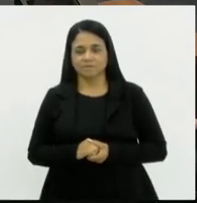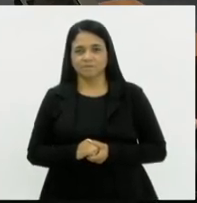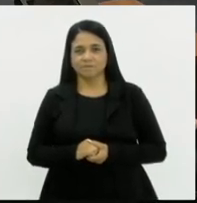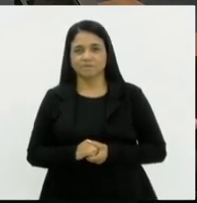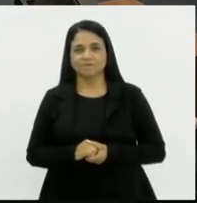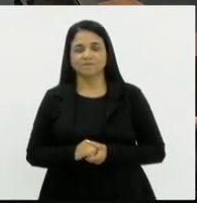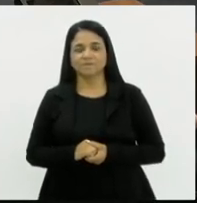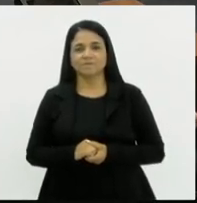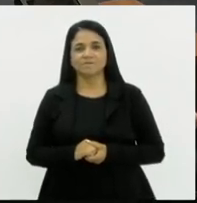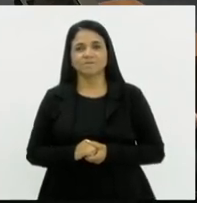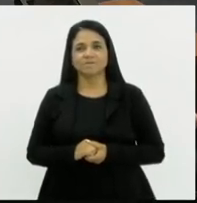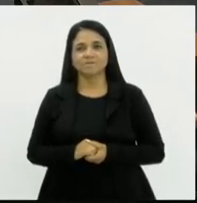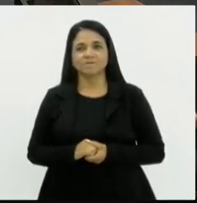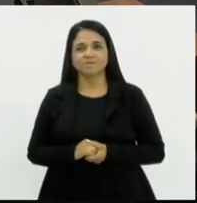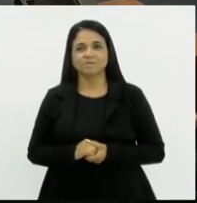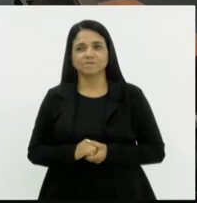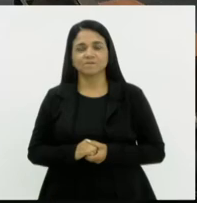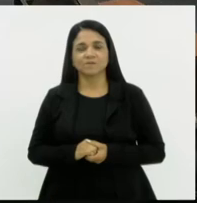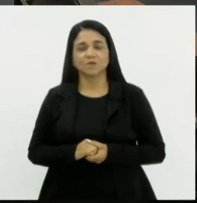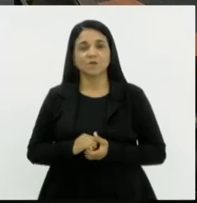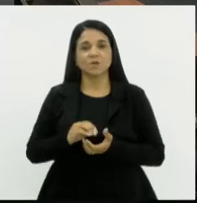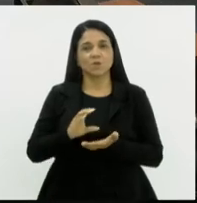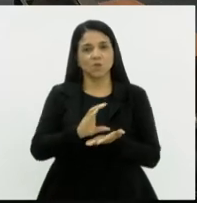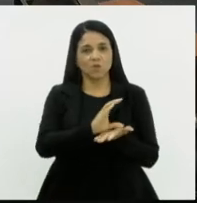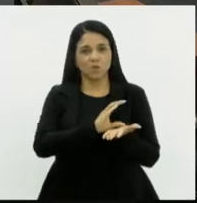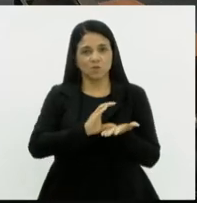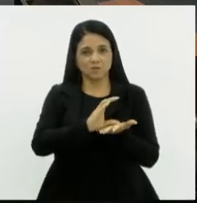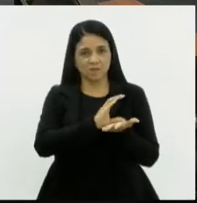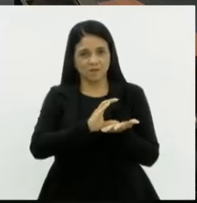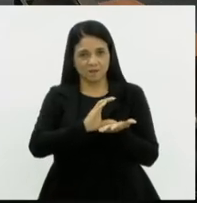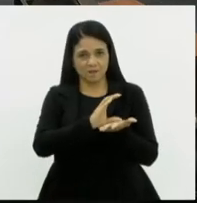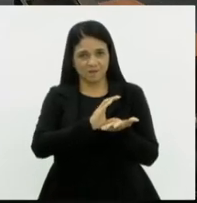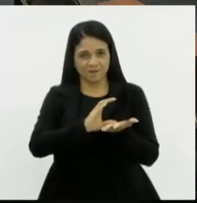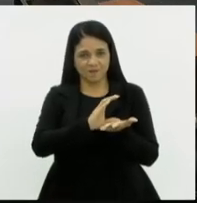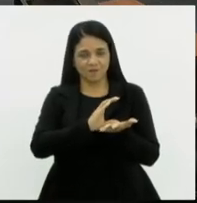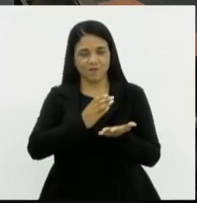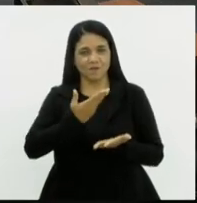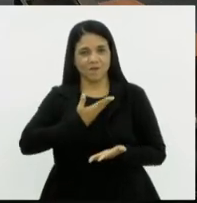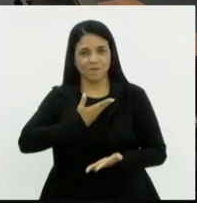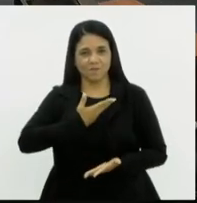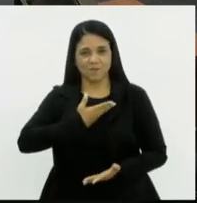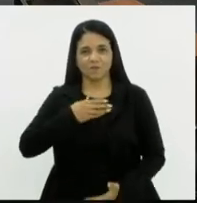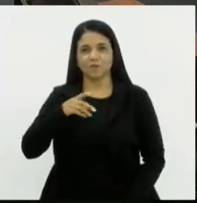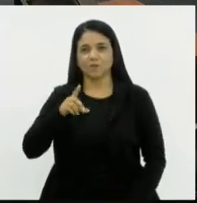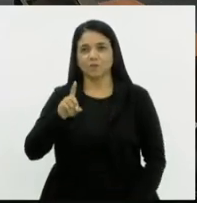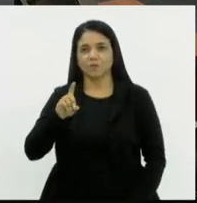Nosso nobre conselheiro irmão Domingos Brazão.